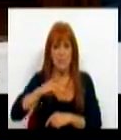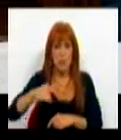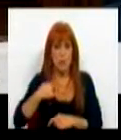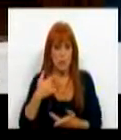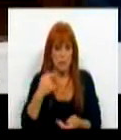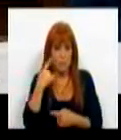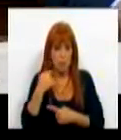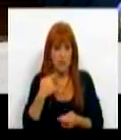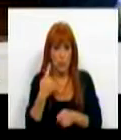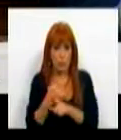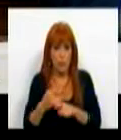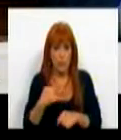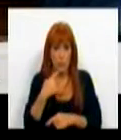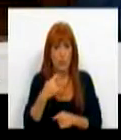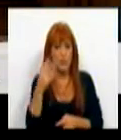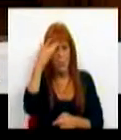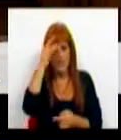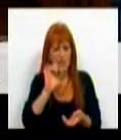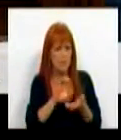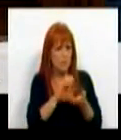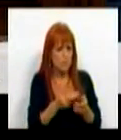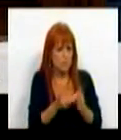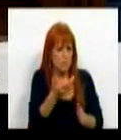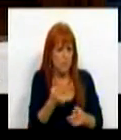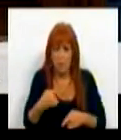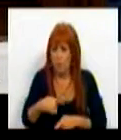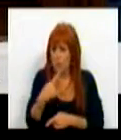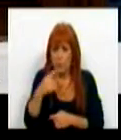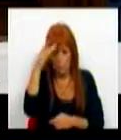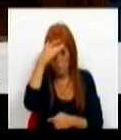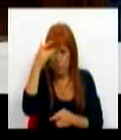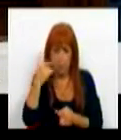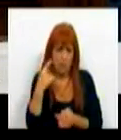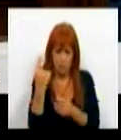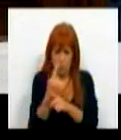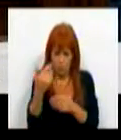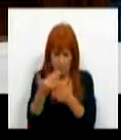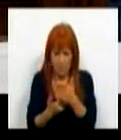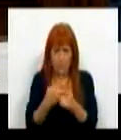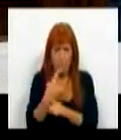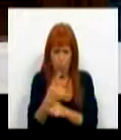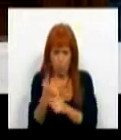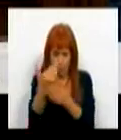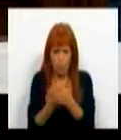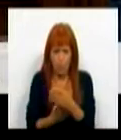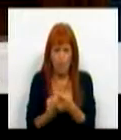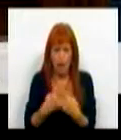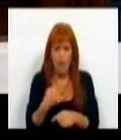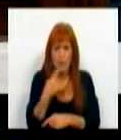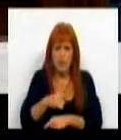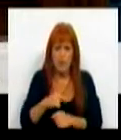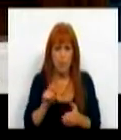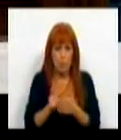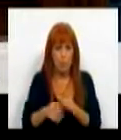O parecer de capitalização é um parecer que está extraordinariamente fundamentado, é um parecer que está muito fundamentado, eu repito,